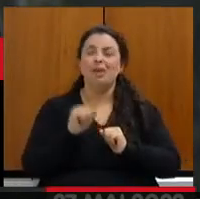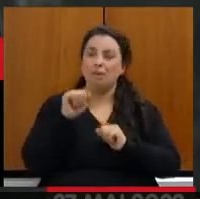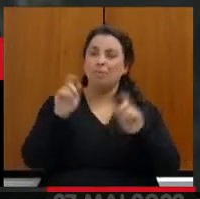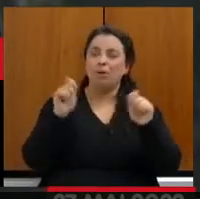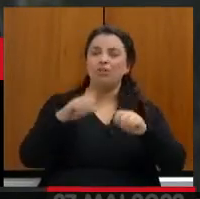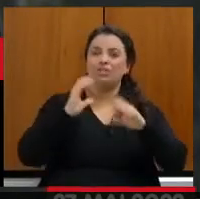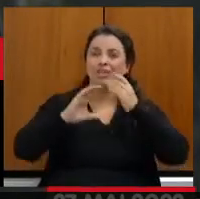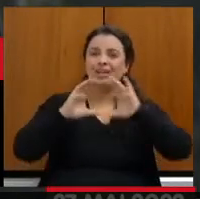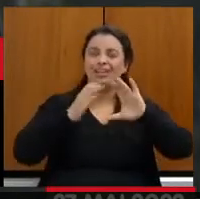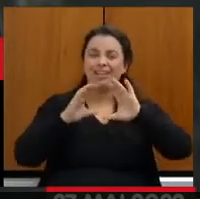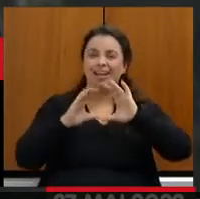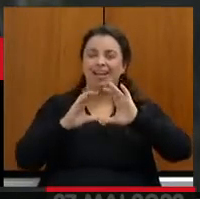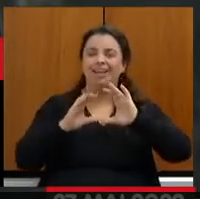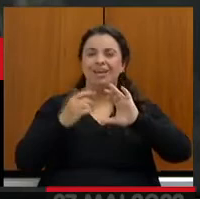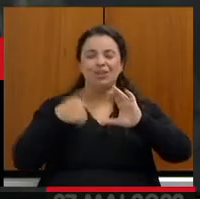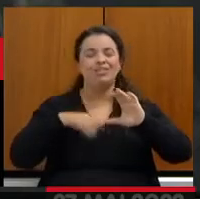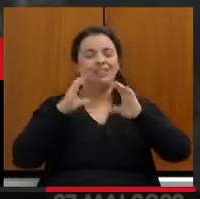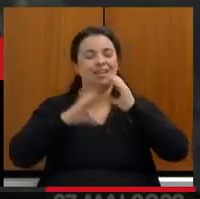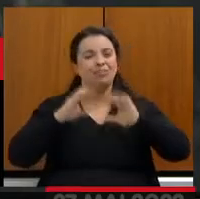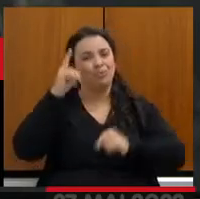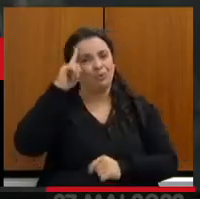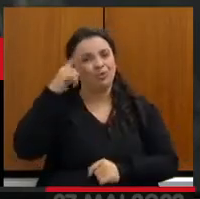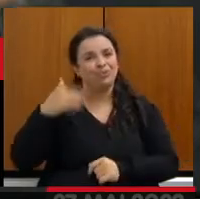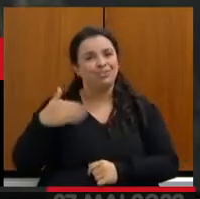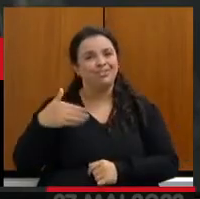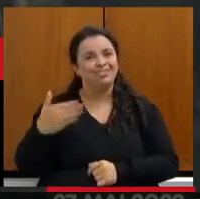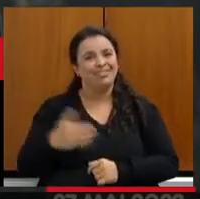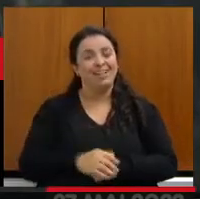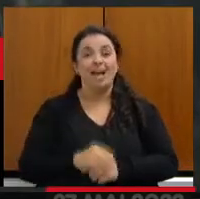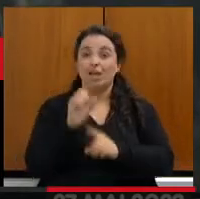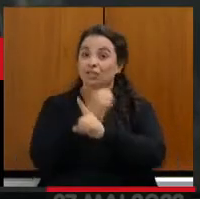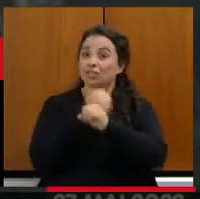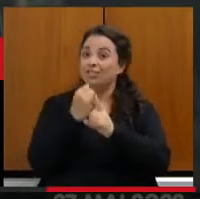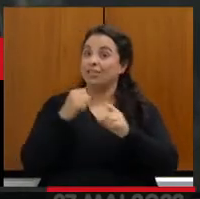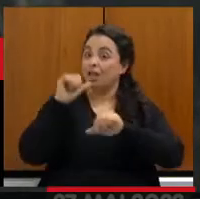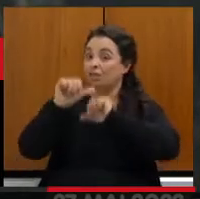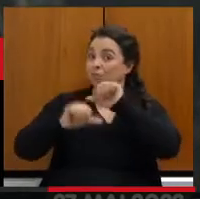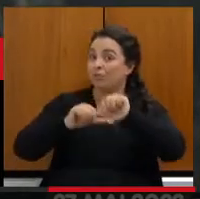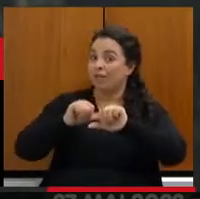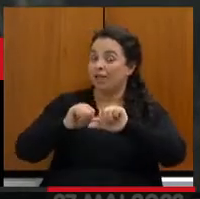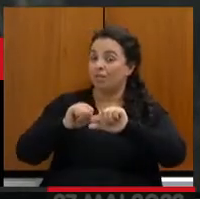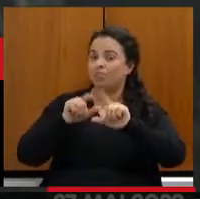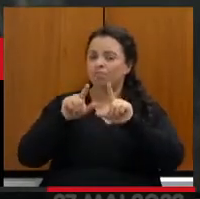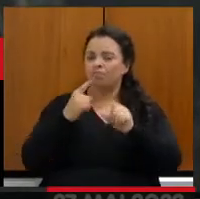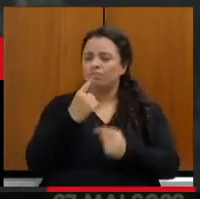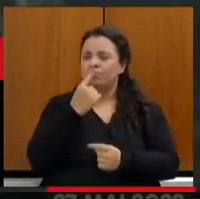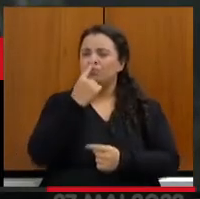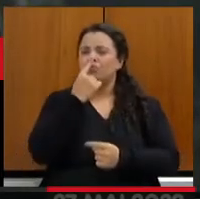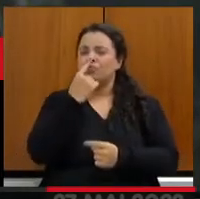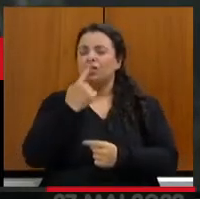dia para mudar a sociedade do jeito que a gente quer